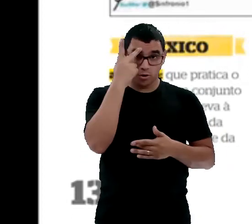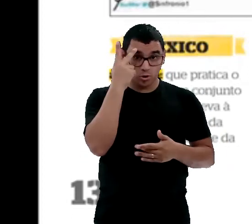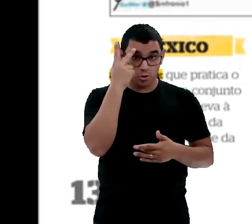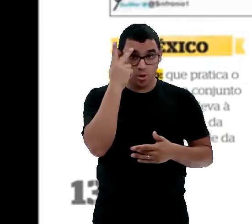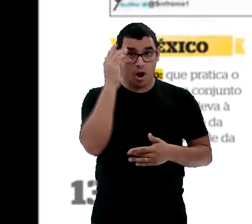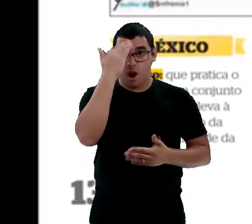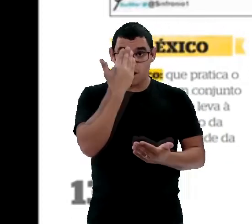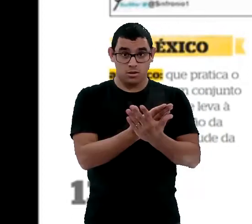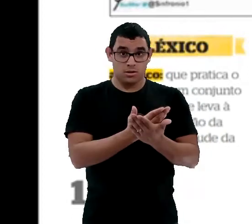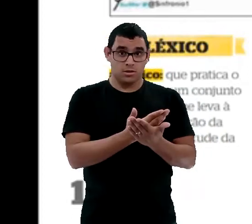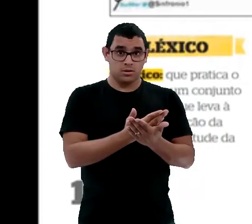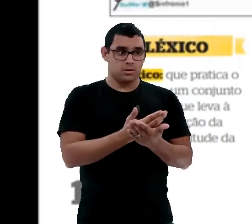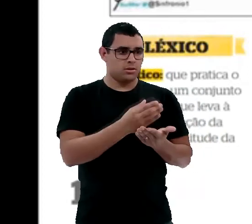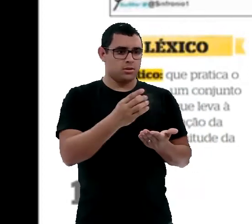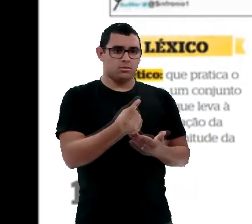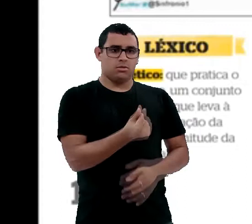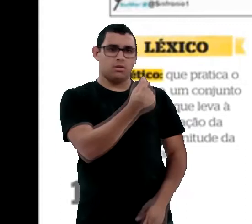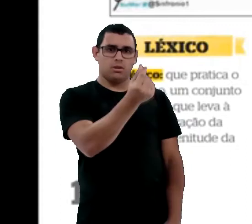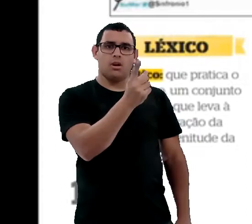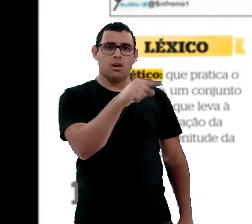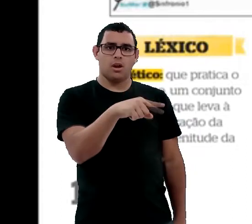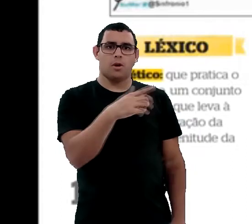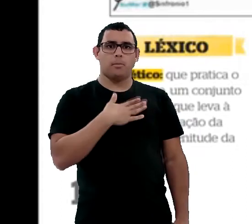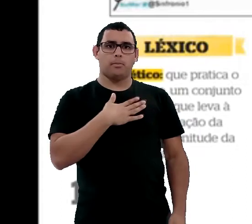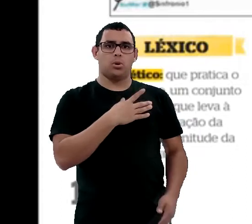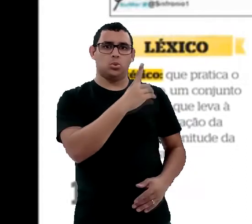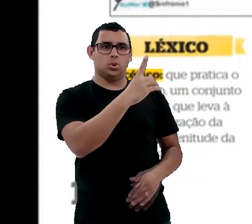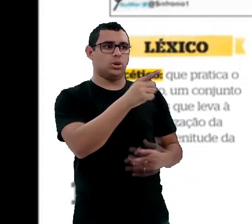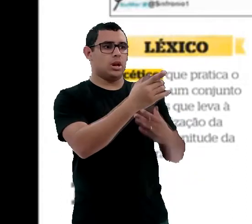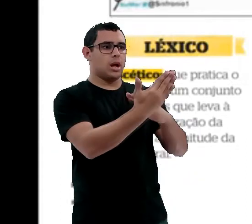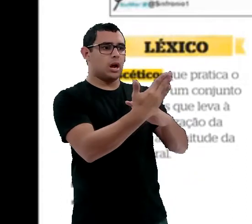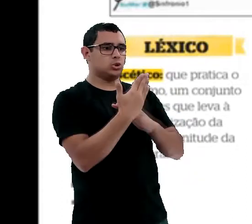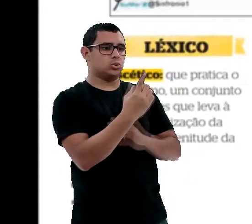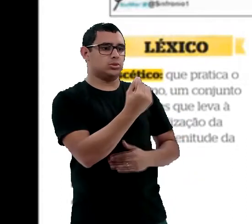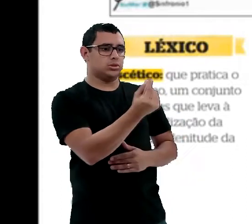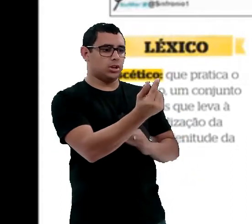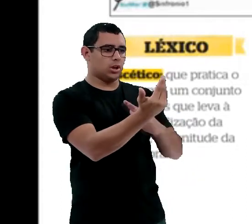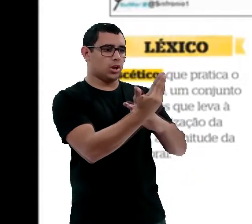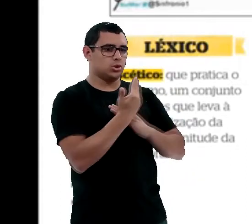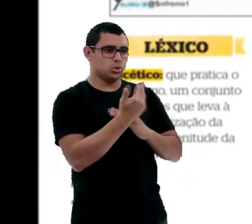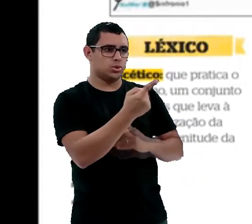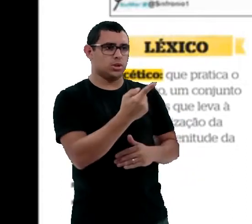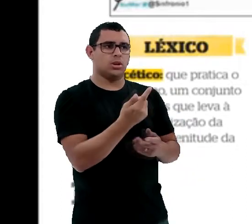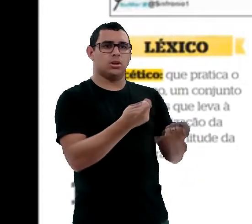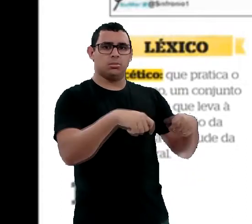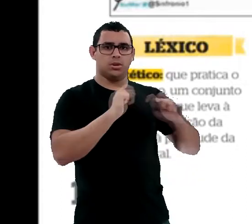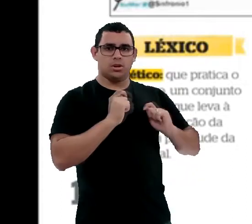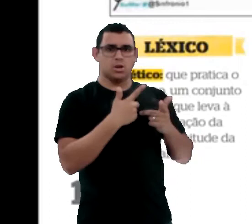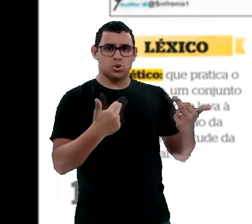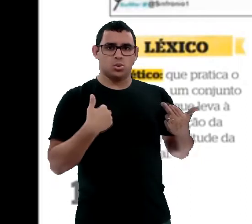religião do capitalismo é o lucro, é o dinheiro. Há quem diga que o dinheiro é o meu Deus. É ele